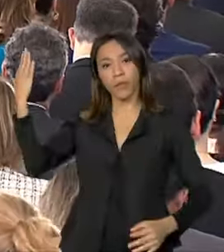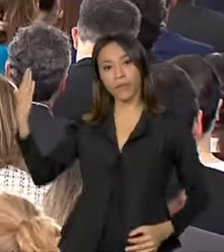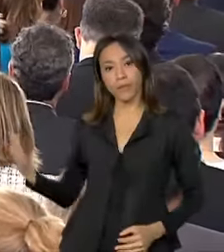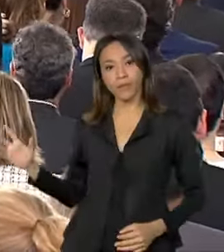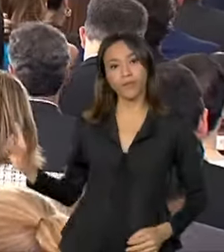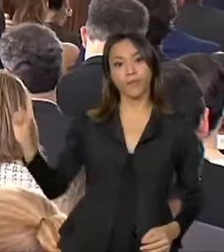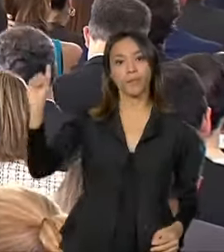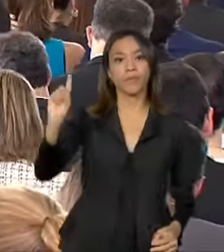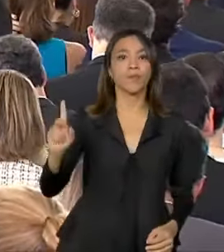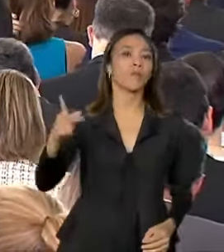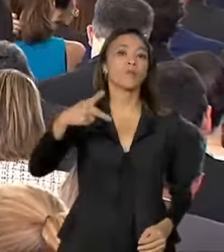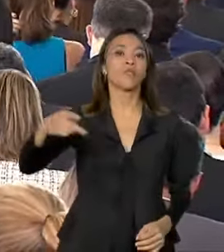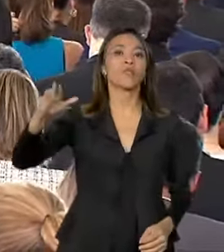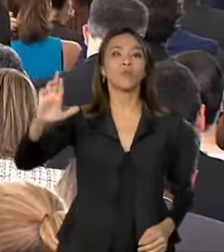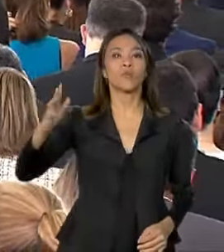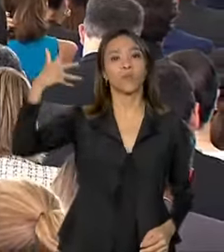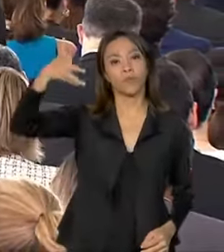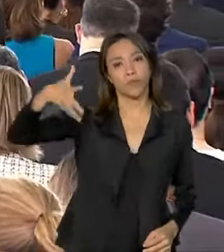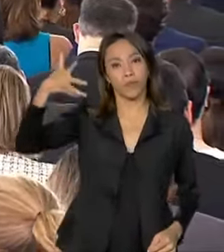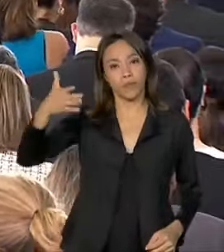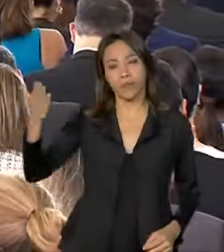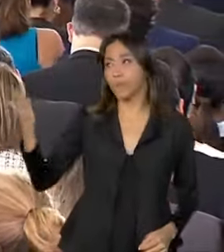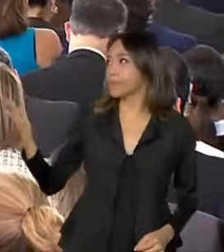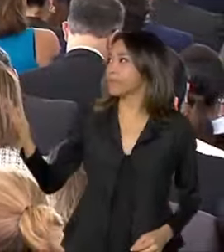Luiz Inácio Lula da Silva.